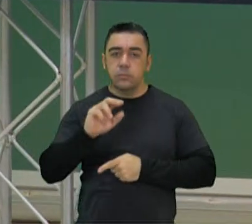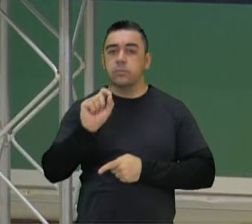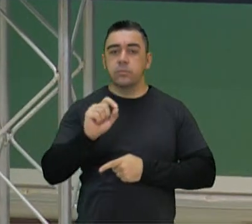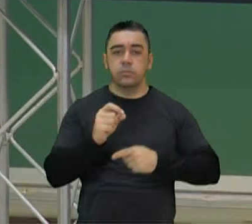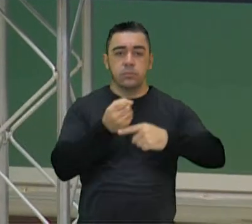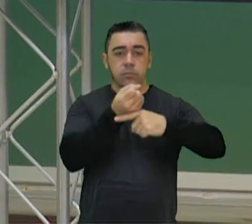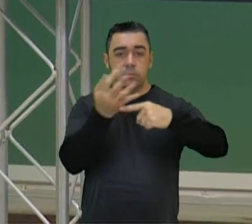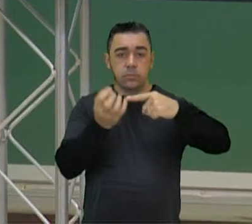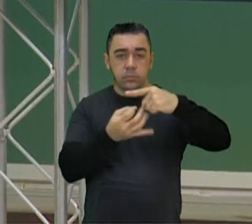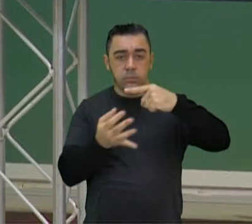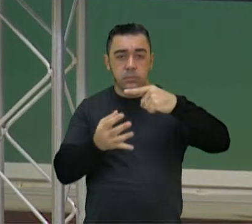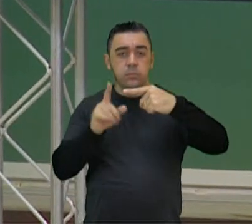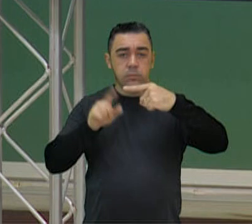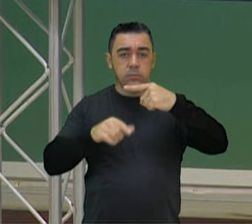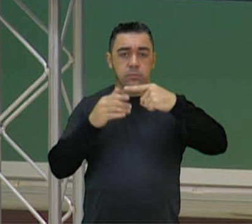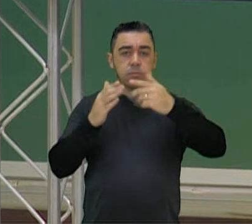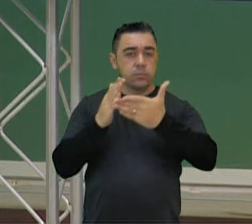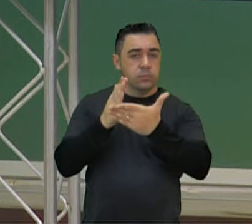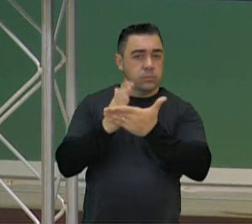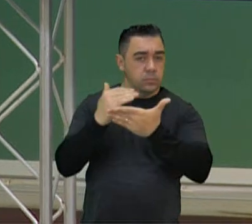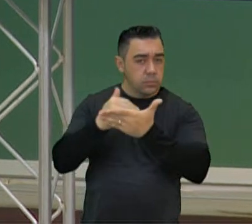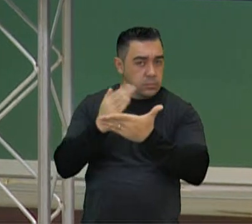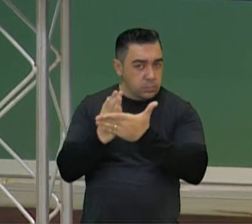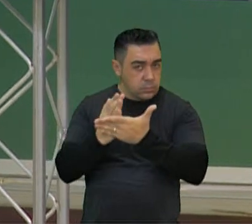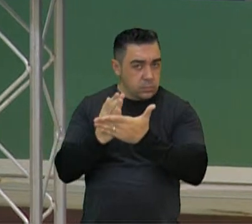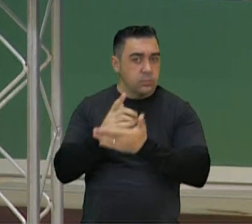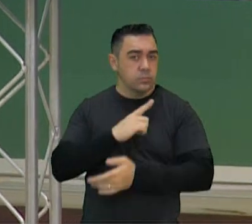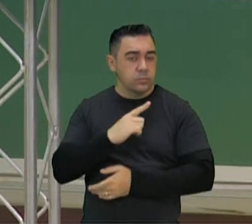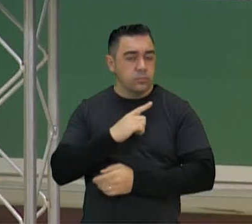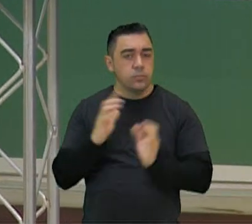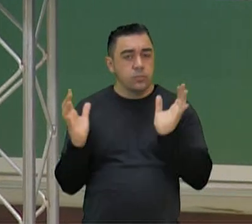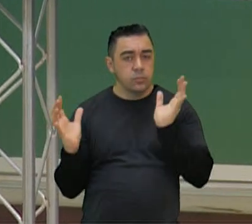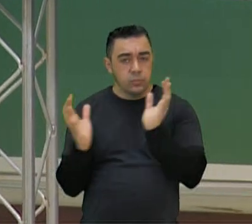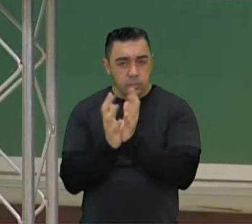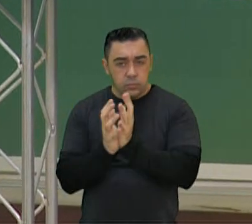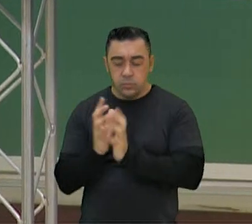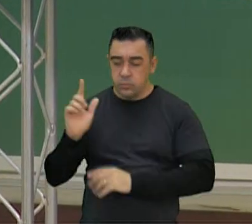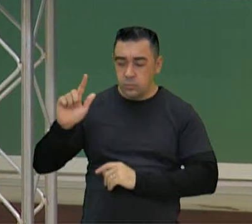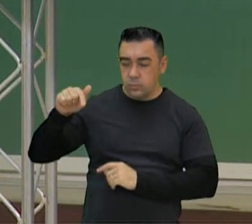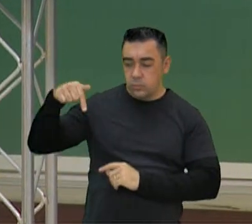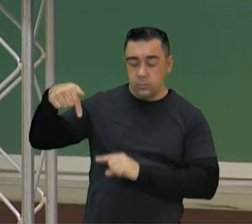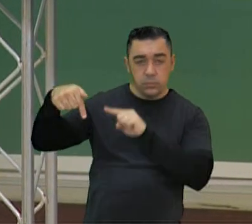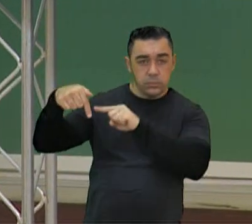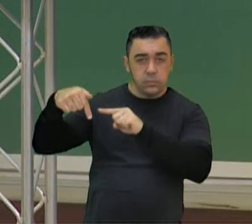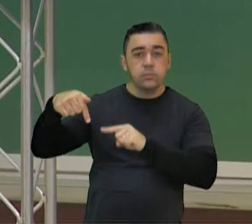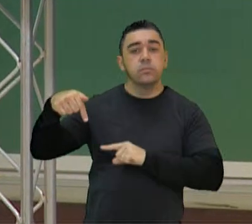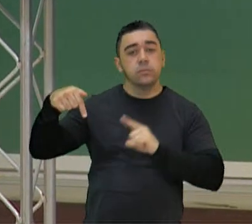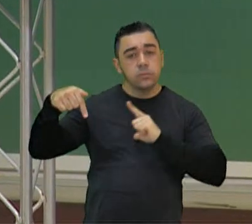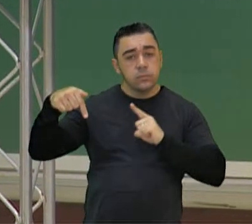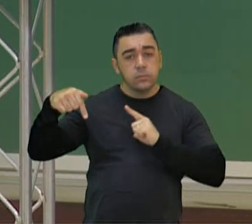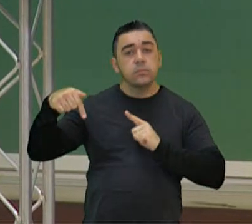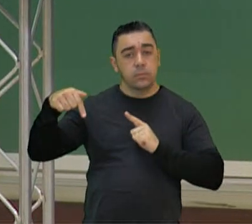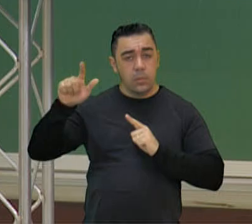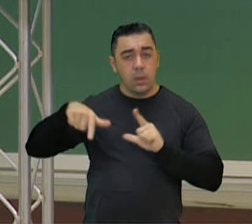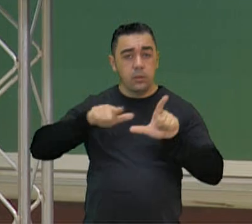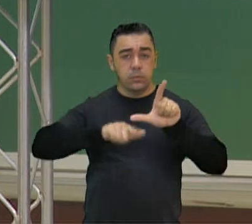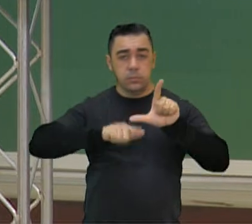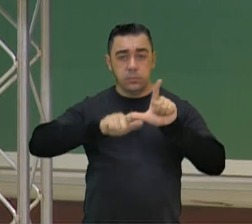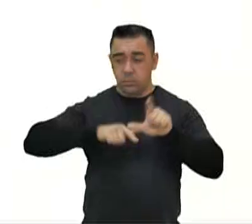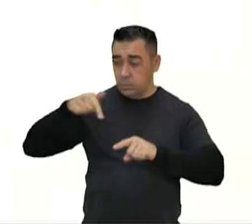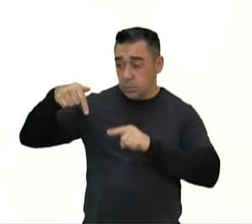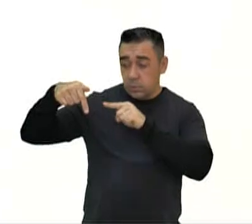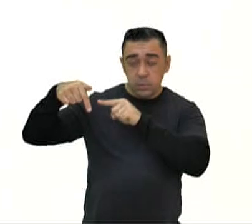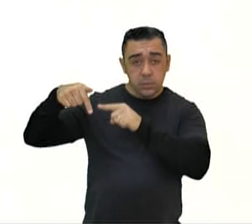partes de uma unidade. O conjunto dos números racionais, ele é representado por essa letra